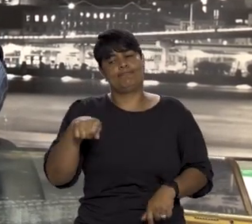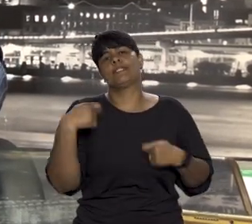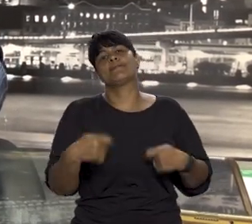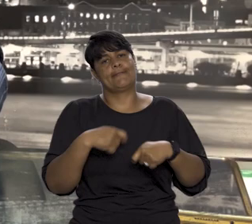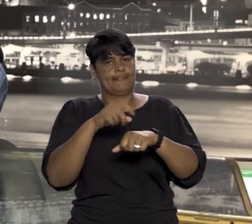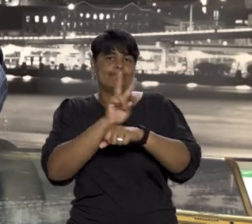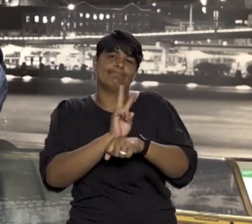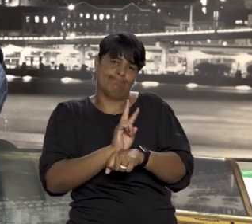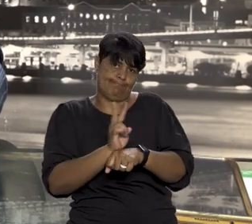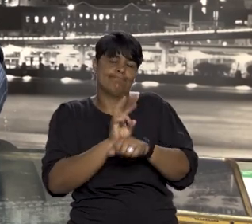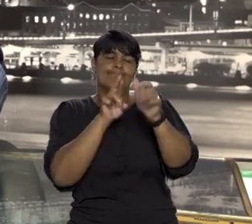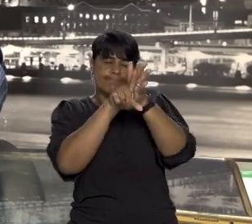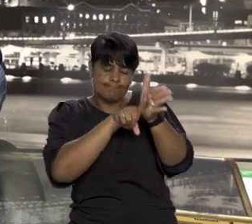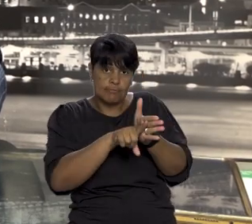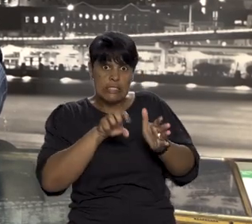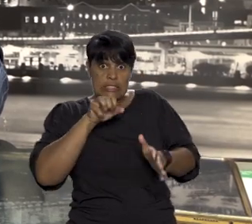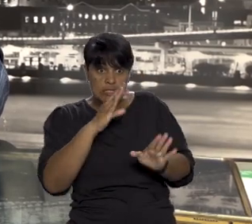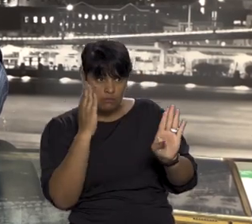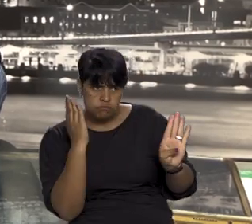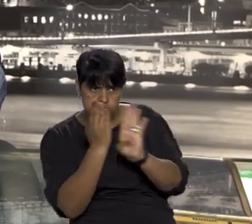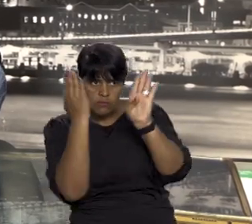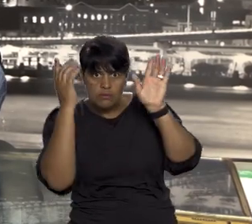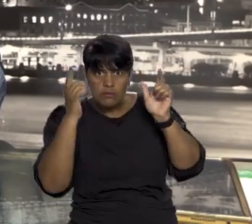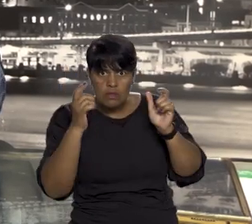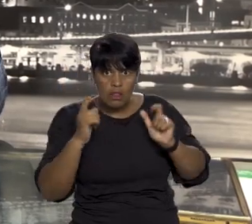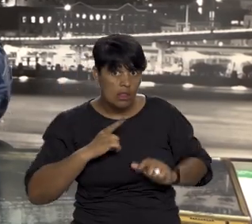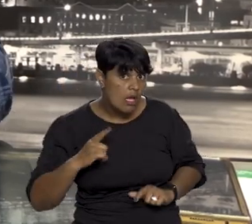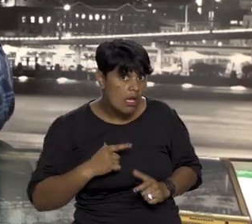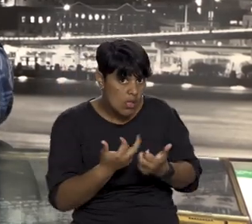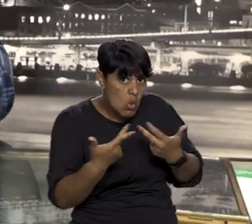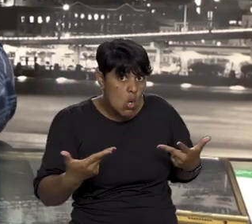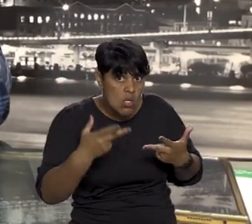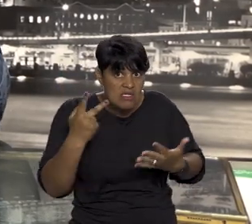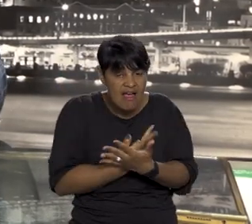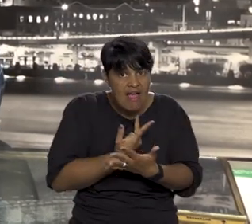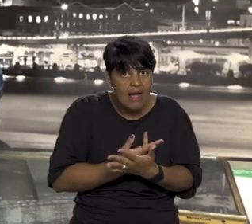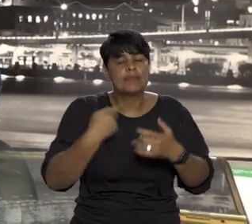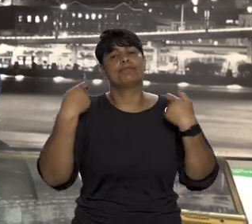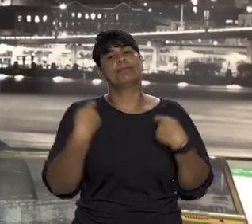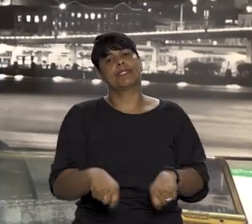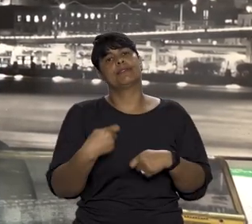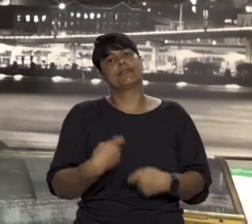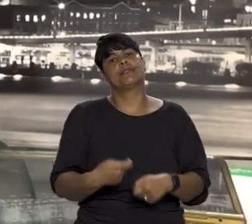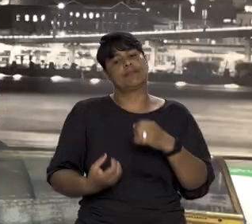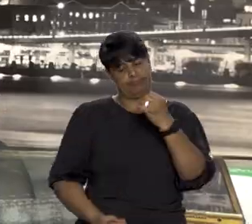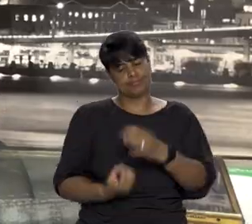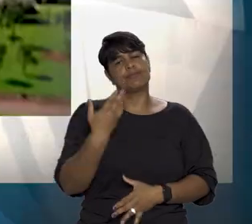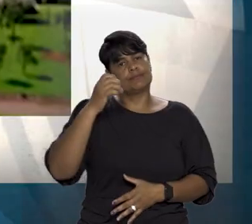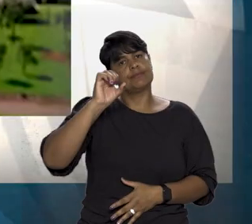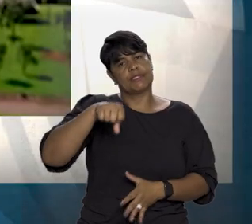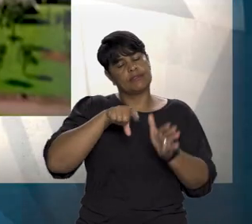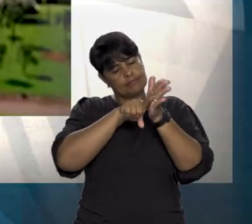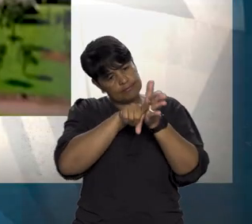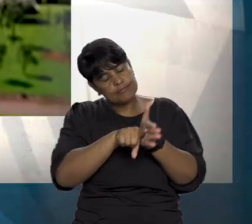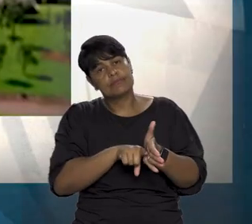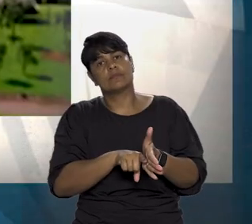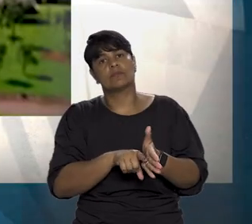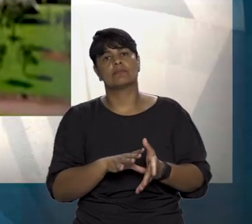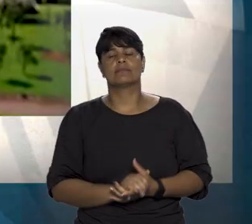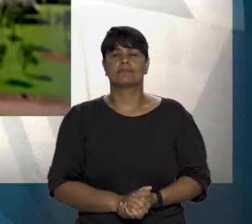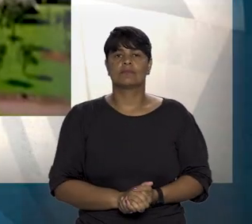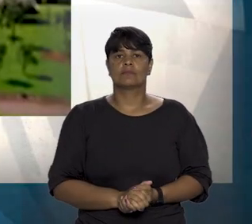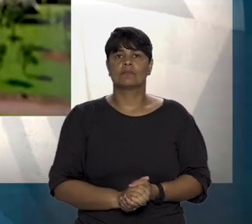sendo assim de câncer indícios de infração ética instala-se um processo ético profissional o relator